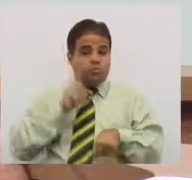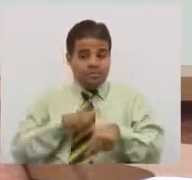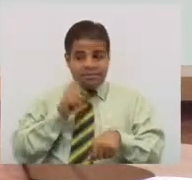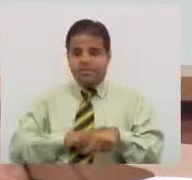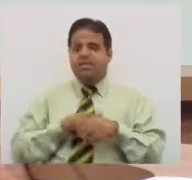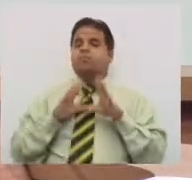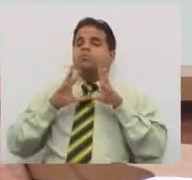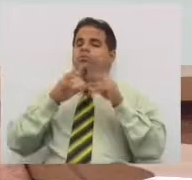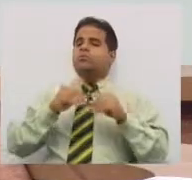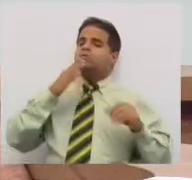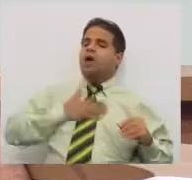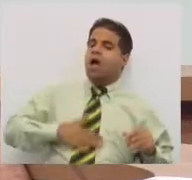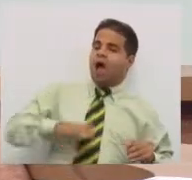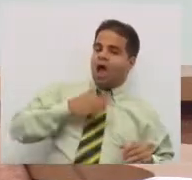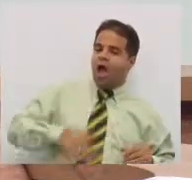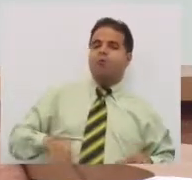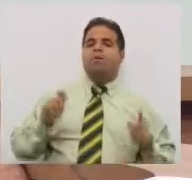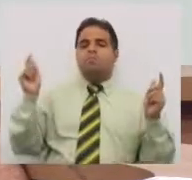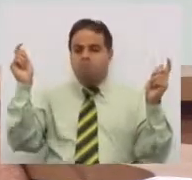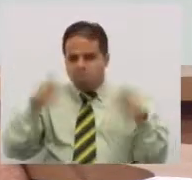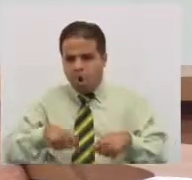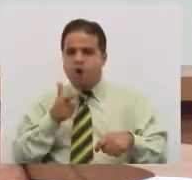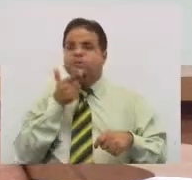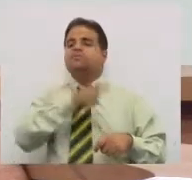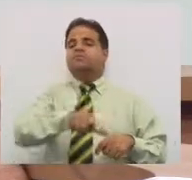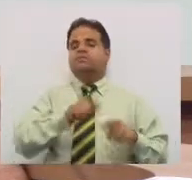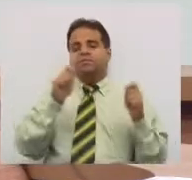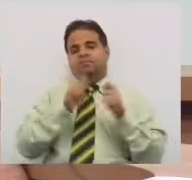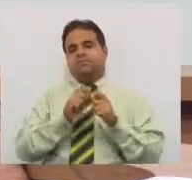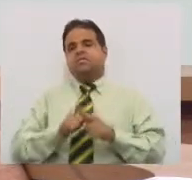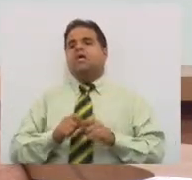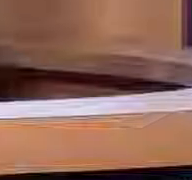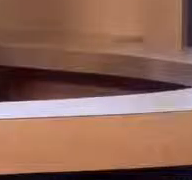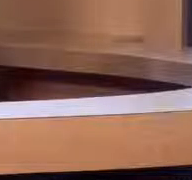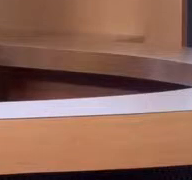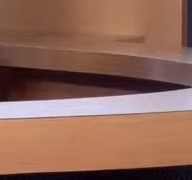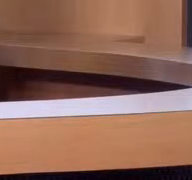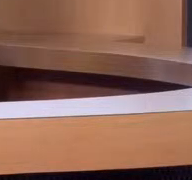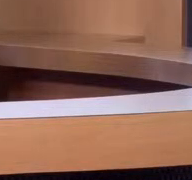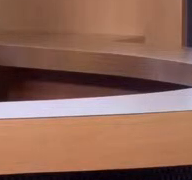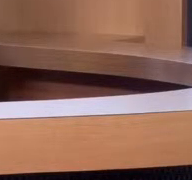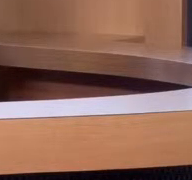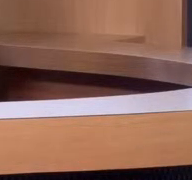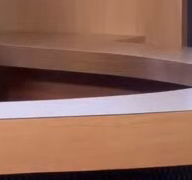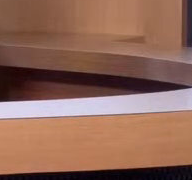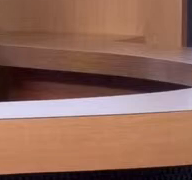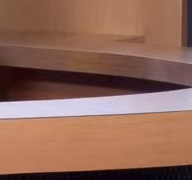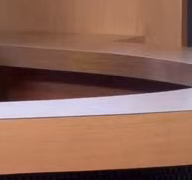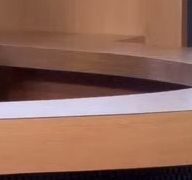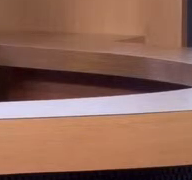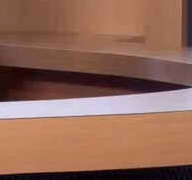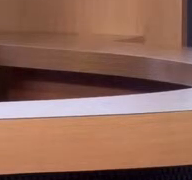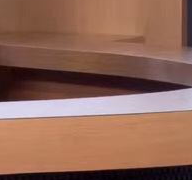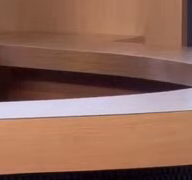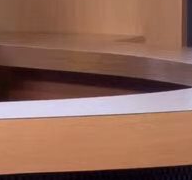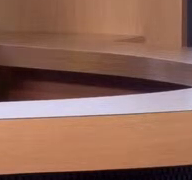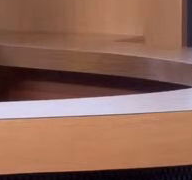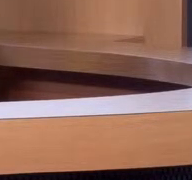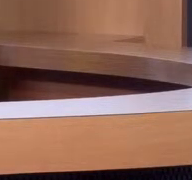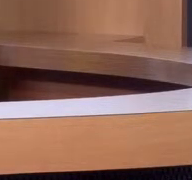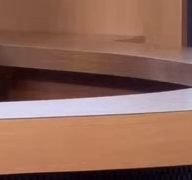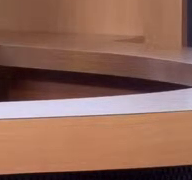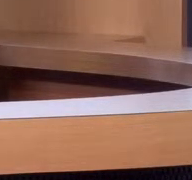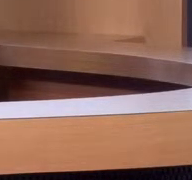com toda a calma do mundo, para que se resolva isso, se faça bem feito. Um dos responsáveis pela revisão do